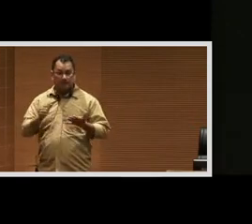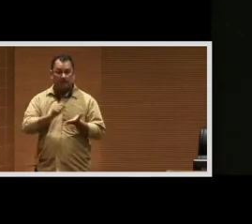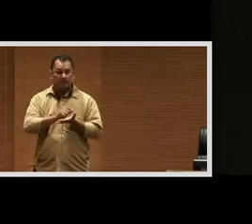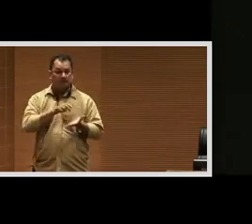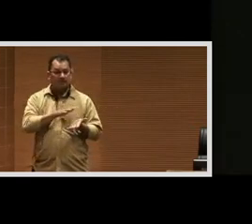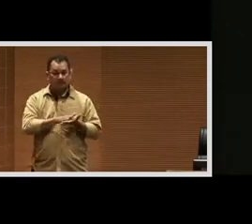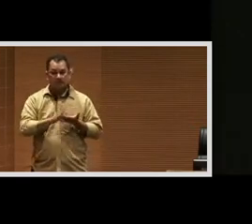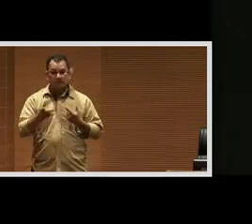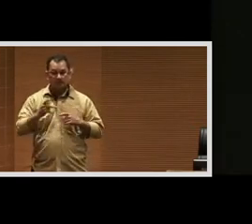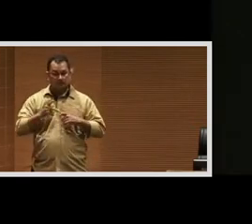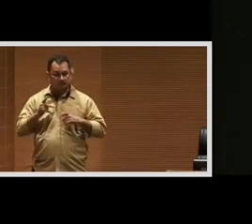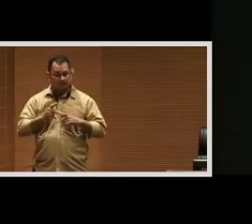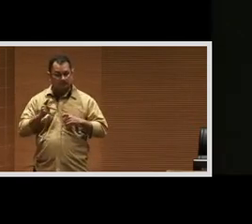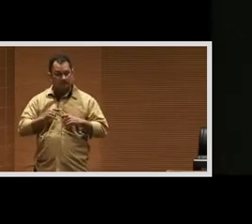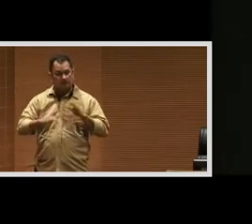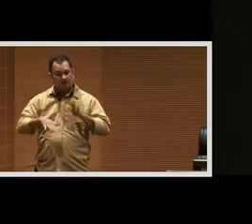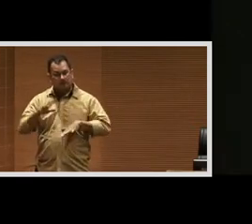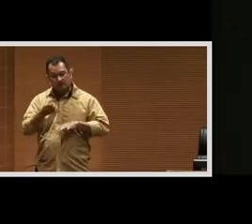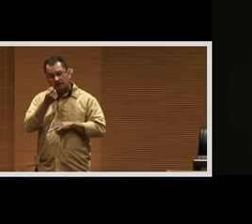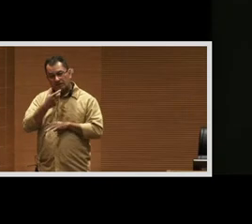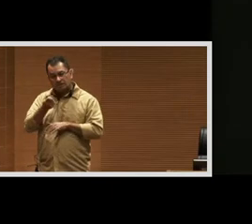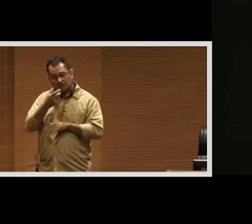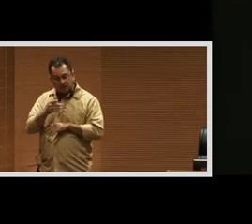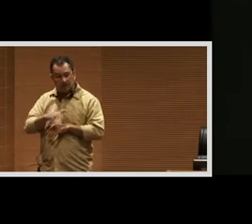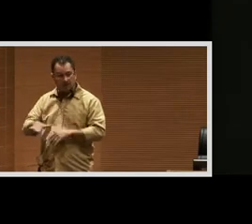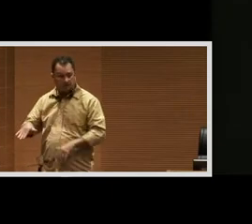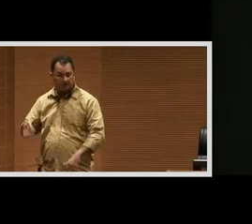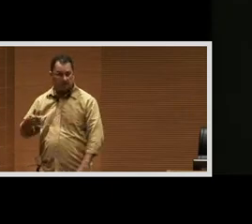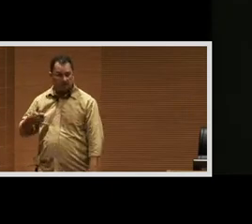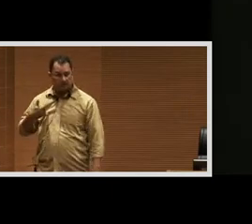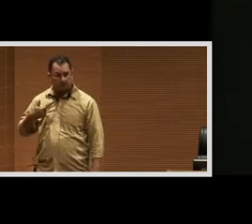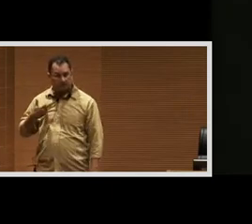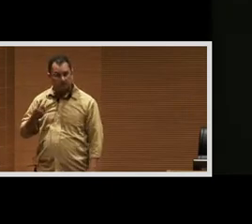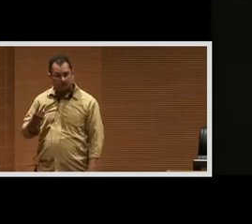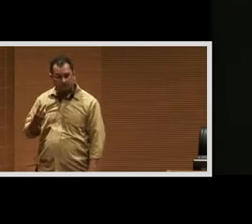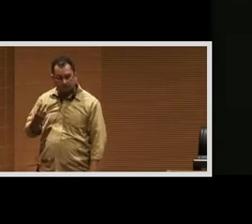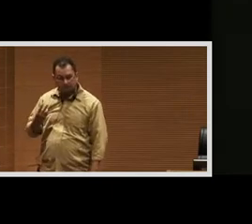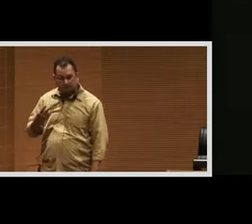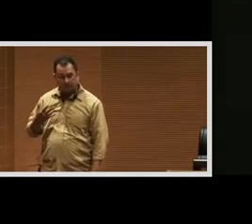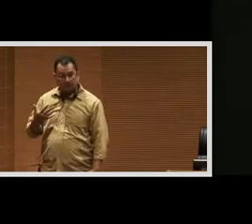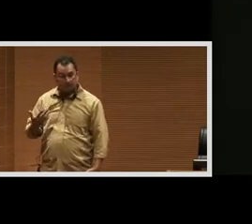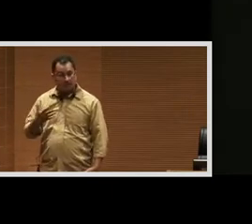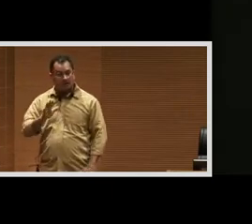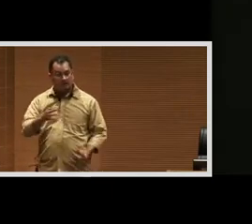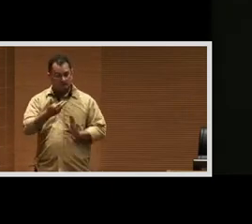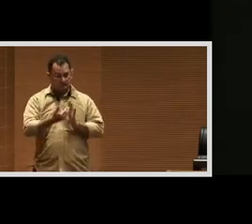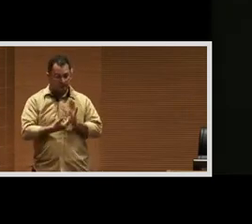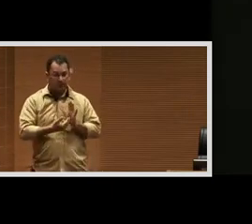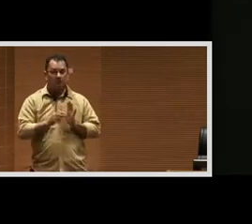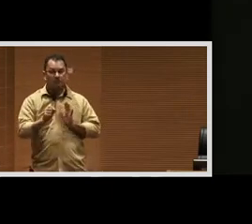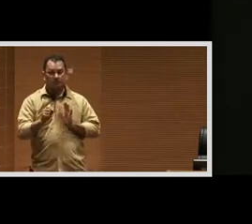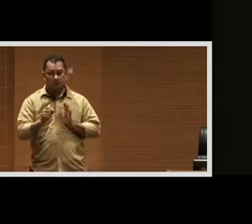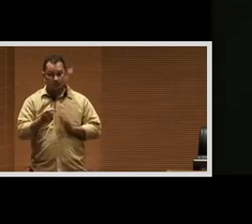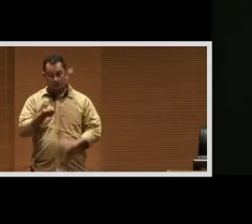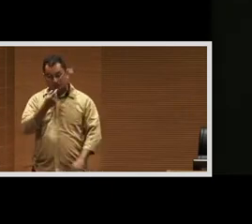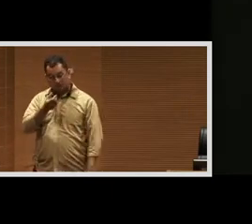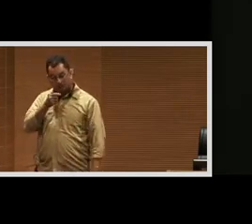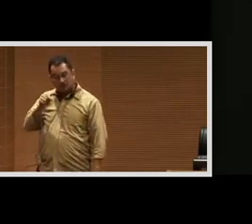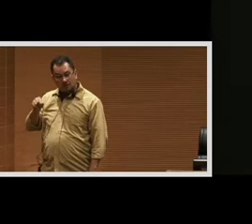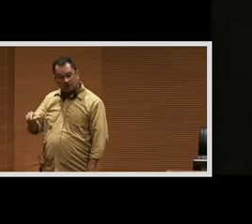ela medicava o Miguel, mas as anotações eram assim: medico para que ele